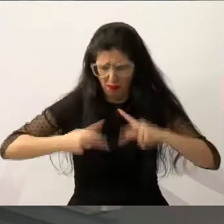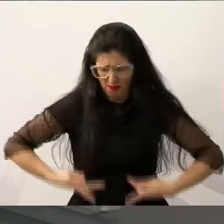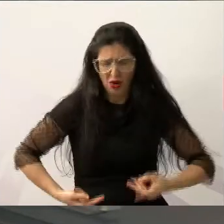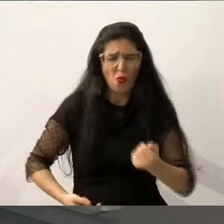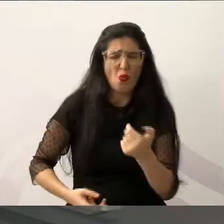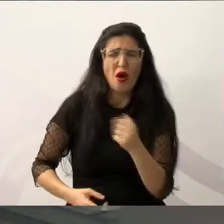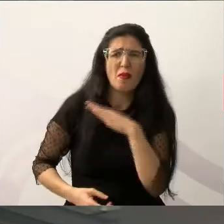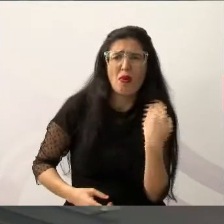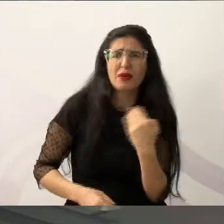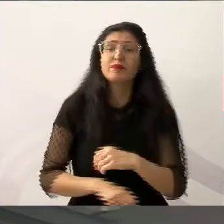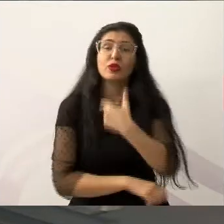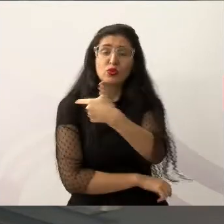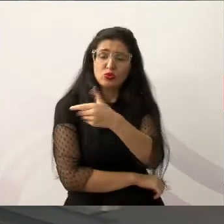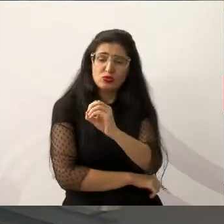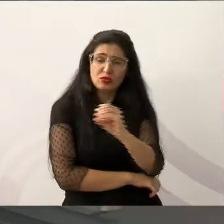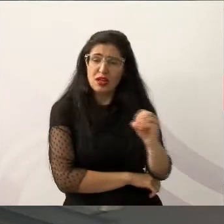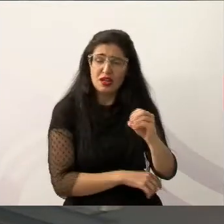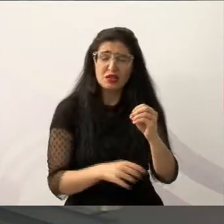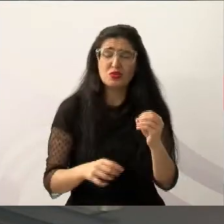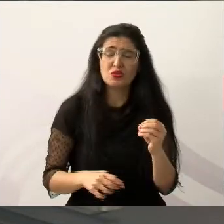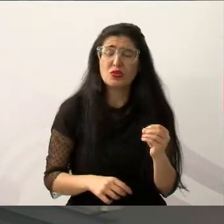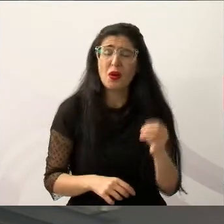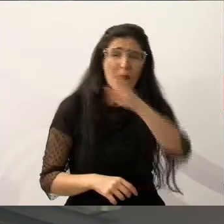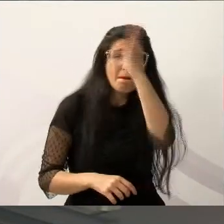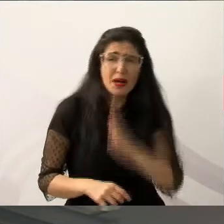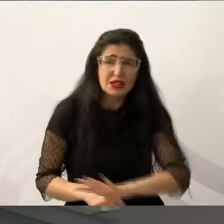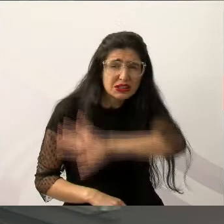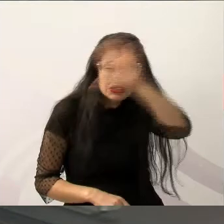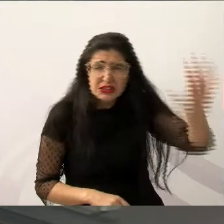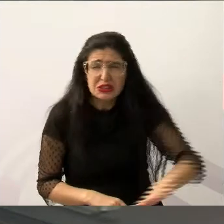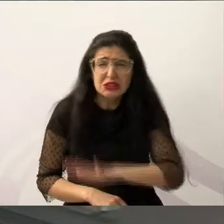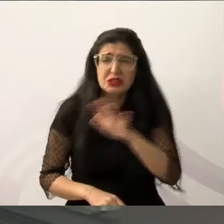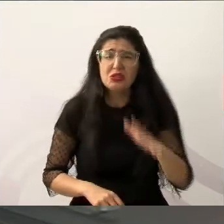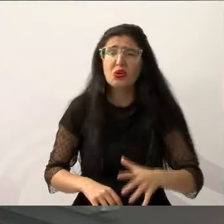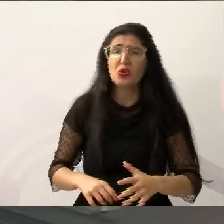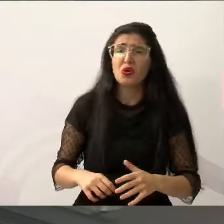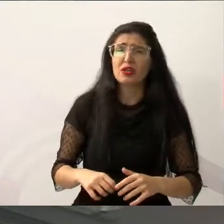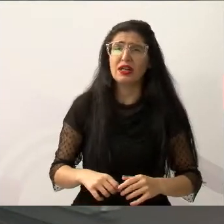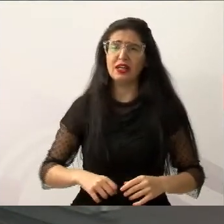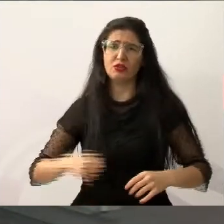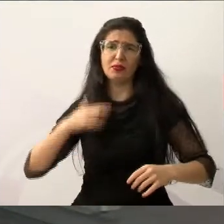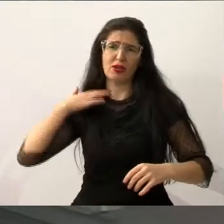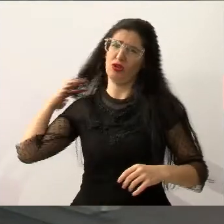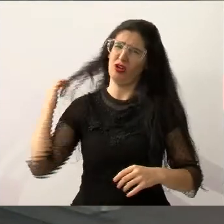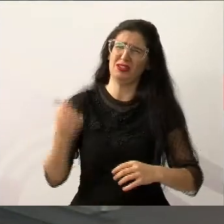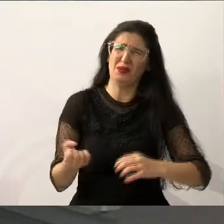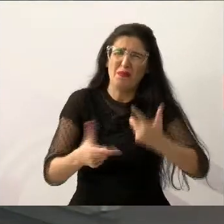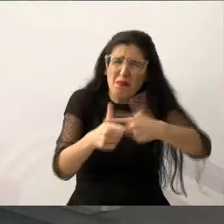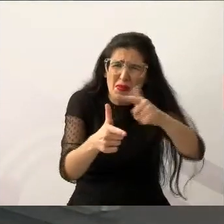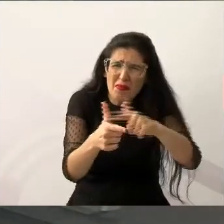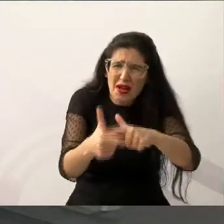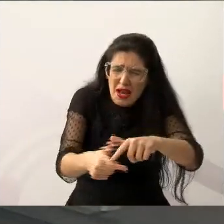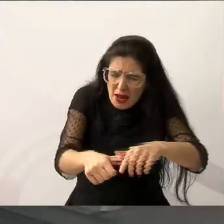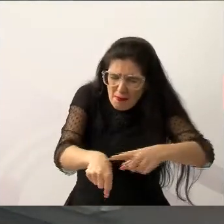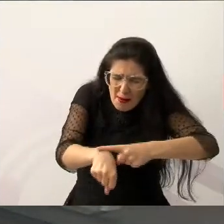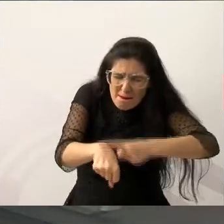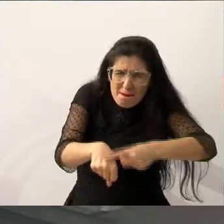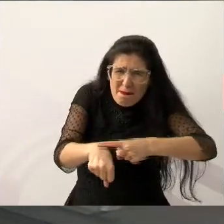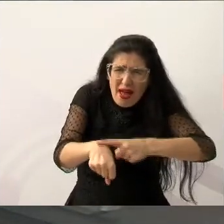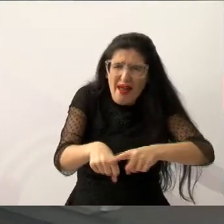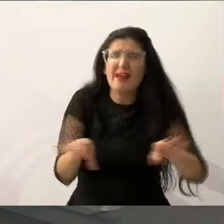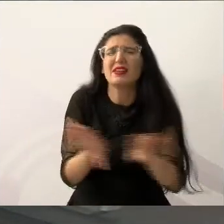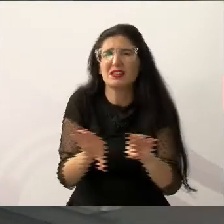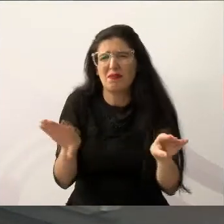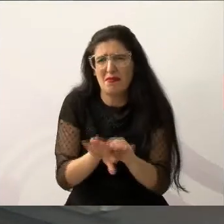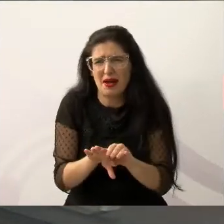200 casos de tuberculose por dia no Brasil, é uma doença grave. Outra questão também que eu quero abordar, já fiz